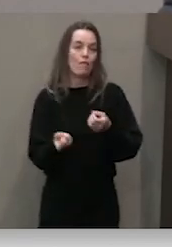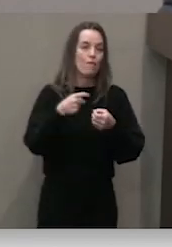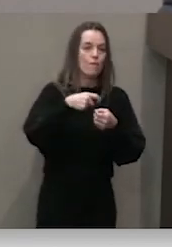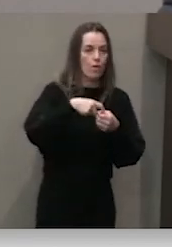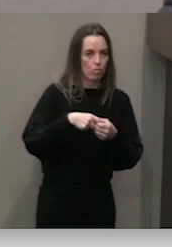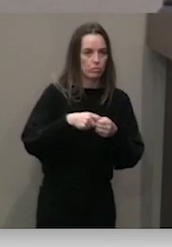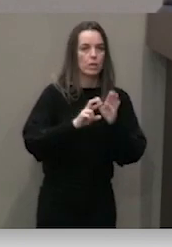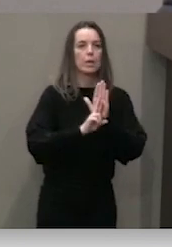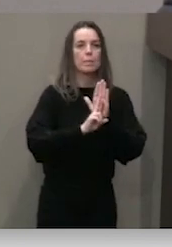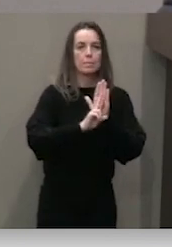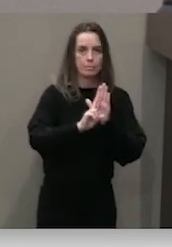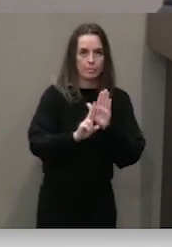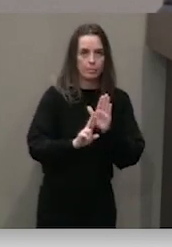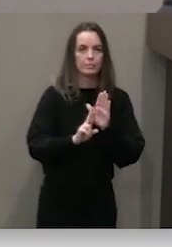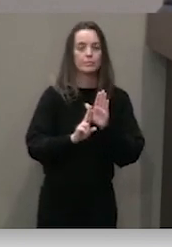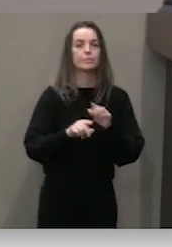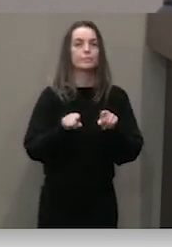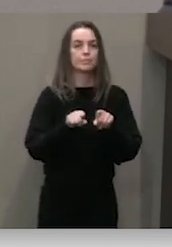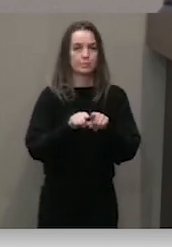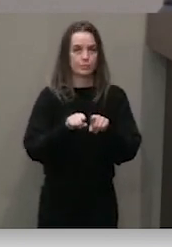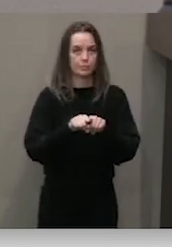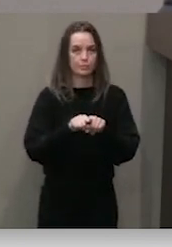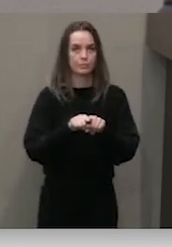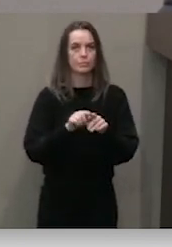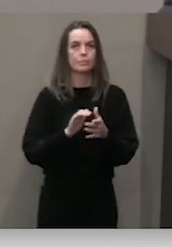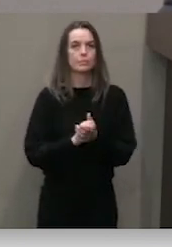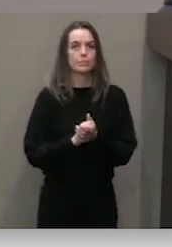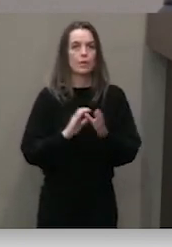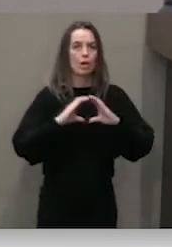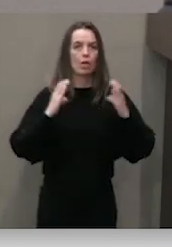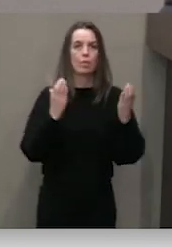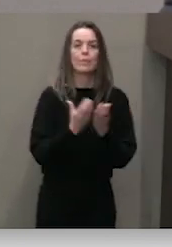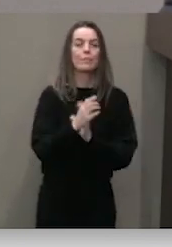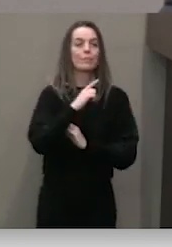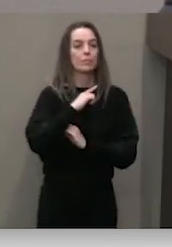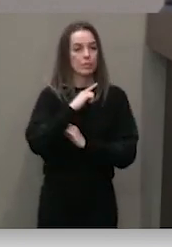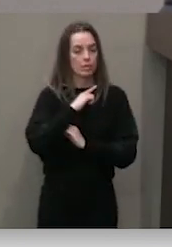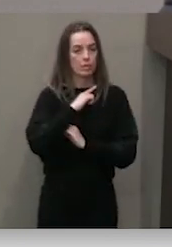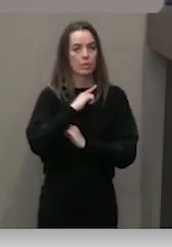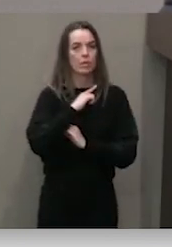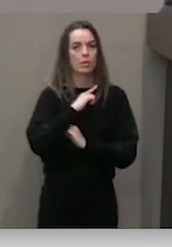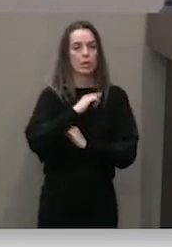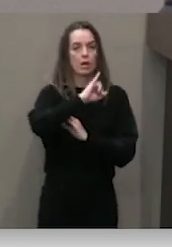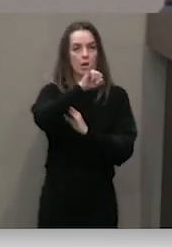as representações serão reestabelecidas, as comunidades terão a oportunidade de